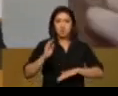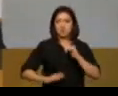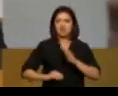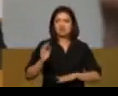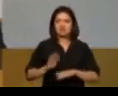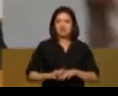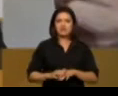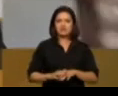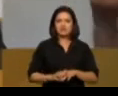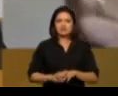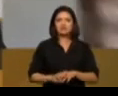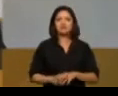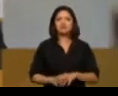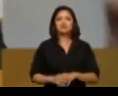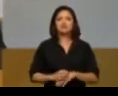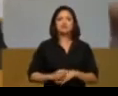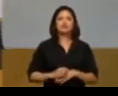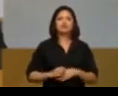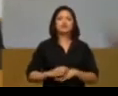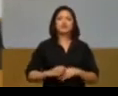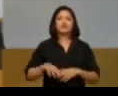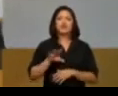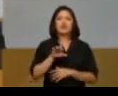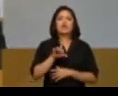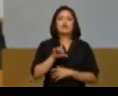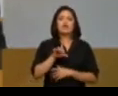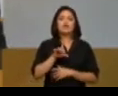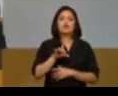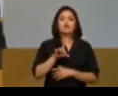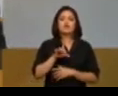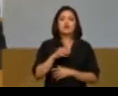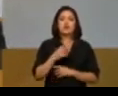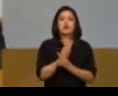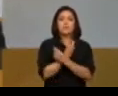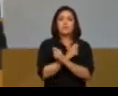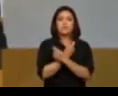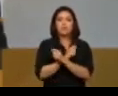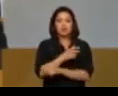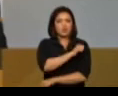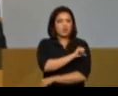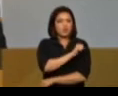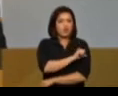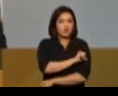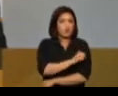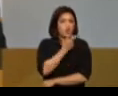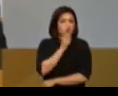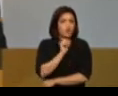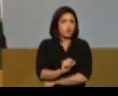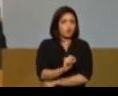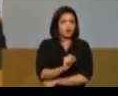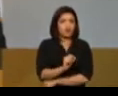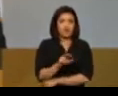de Engenharia Industrial da Pontifícia Universidade Católica do Rio de Janeiro, da PUC do Rio de Janeiro, que afirma que a venda